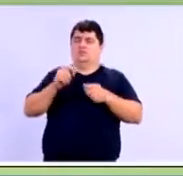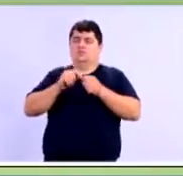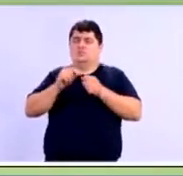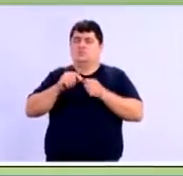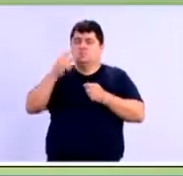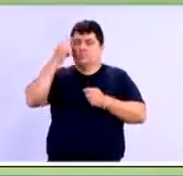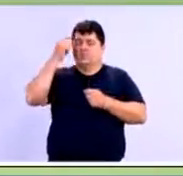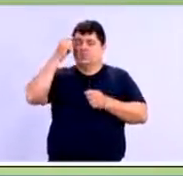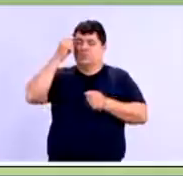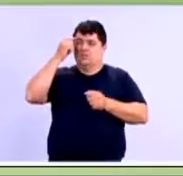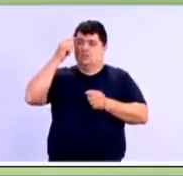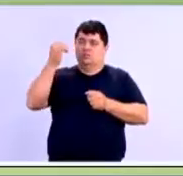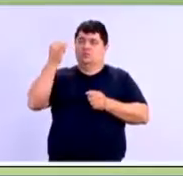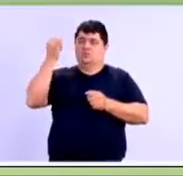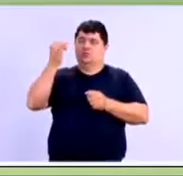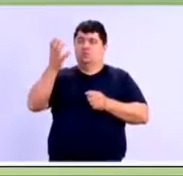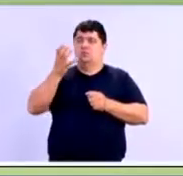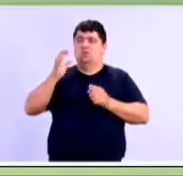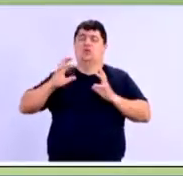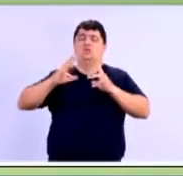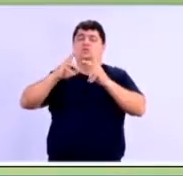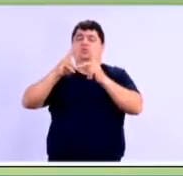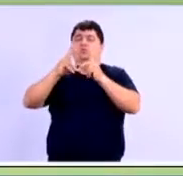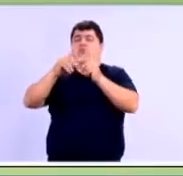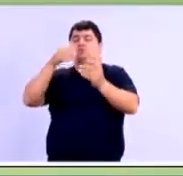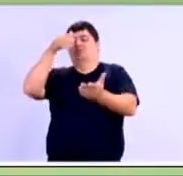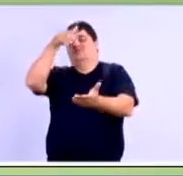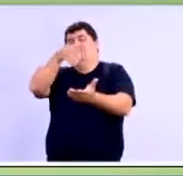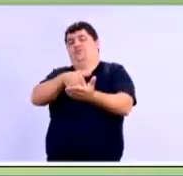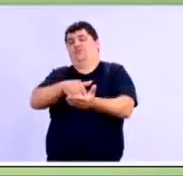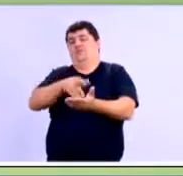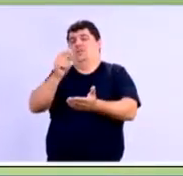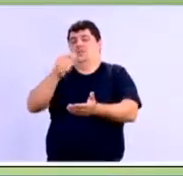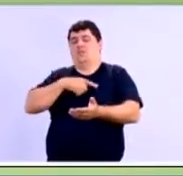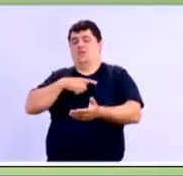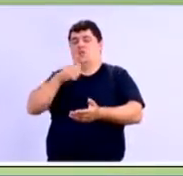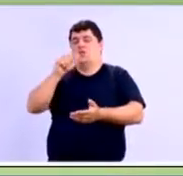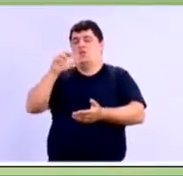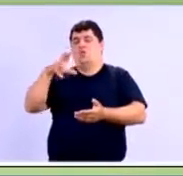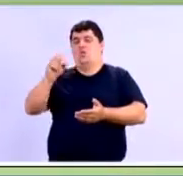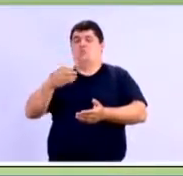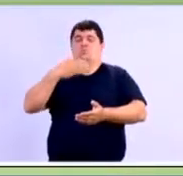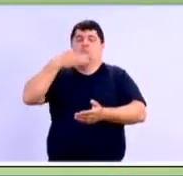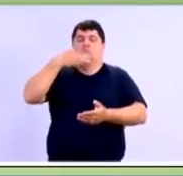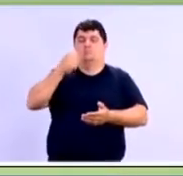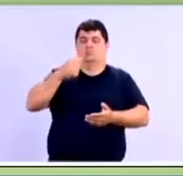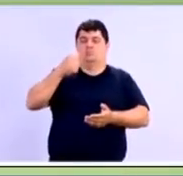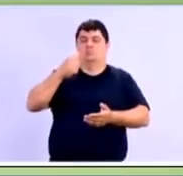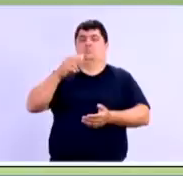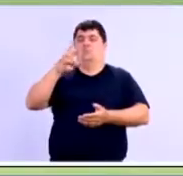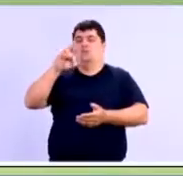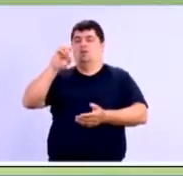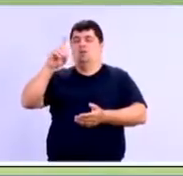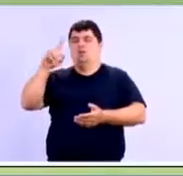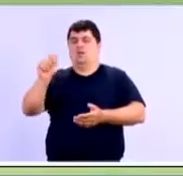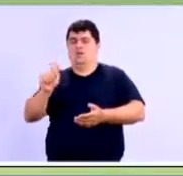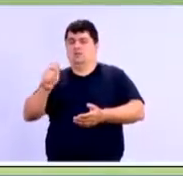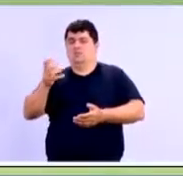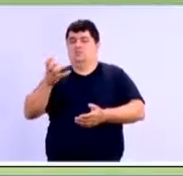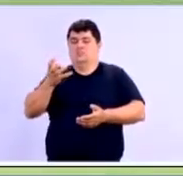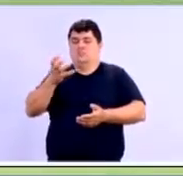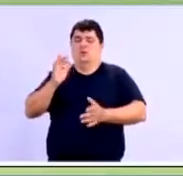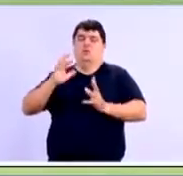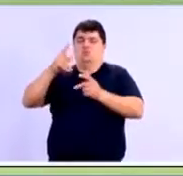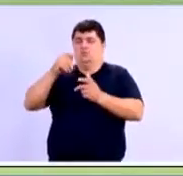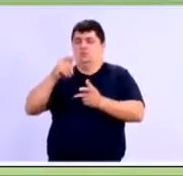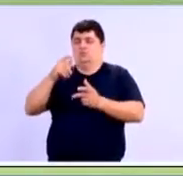fato, o que todos querem no final é ter uma maior rentabilidade. Ou seja, o que eu quero no